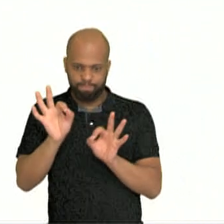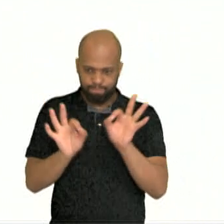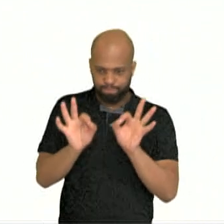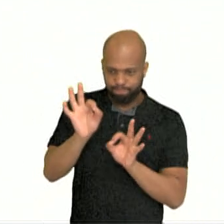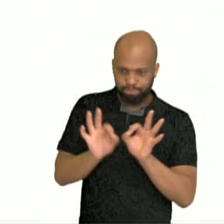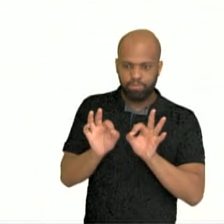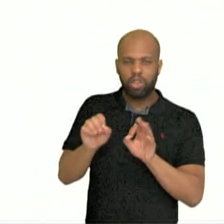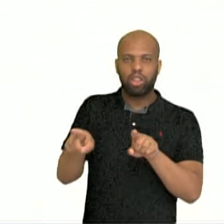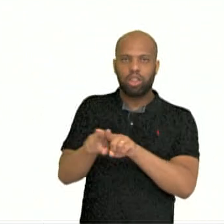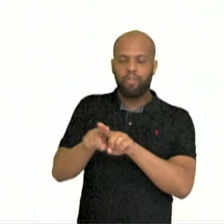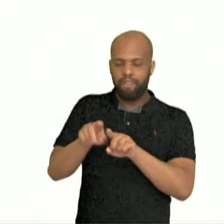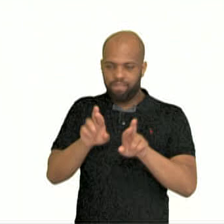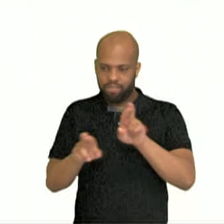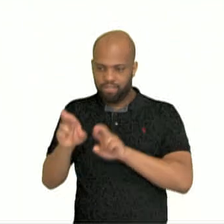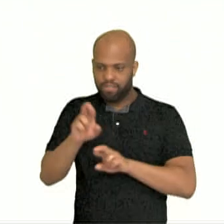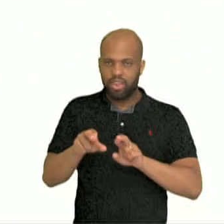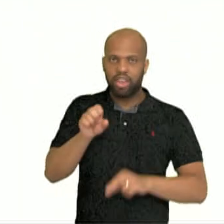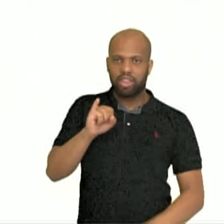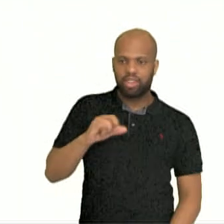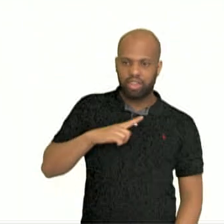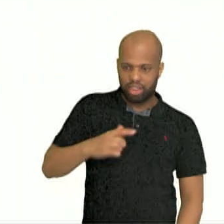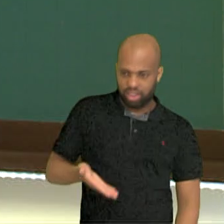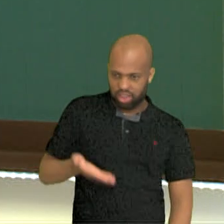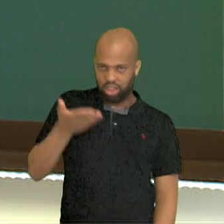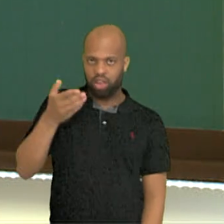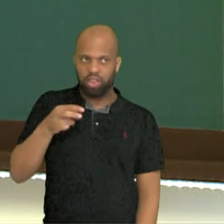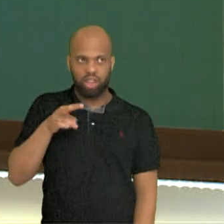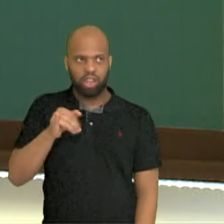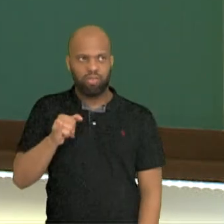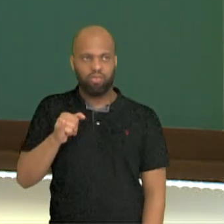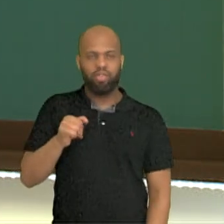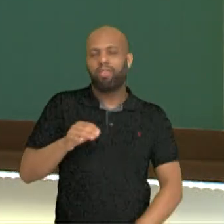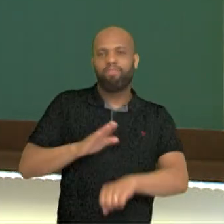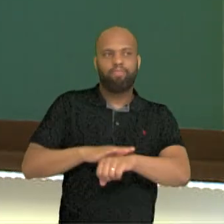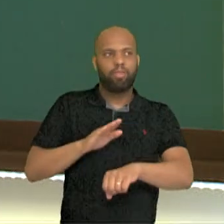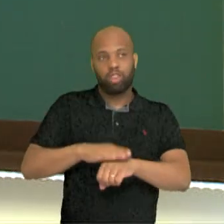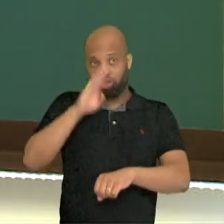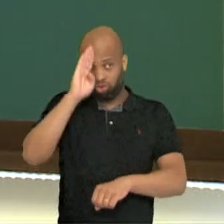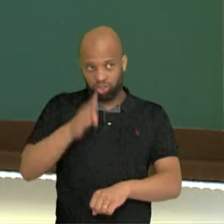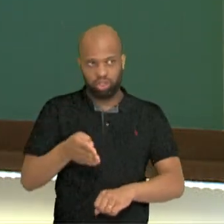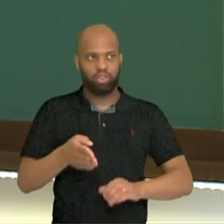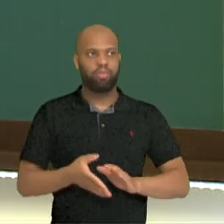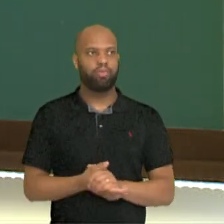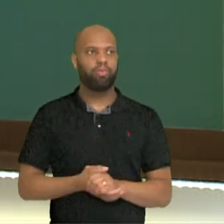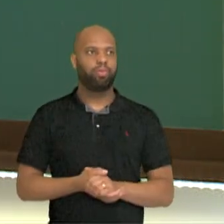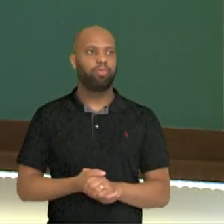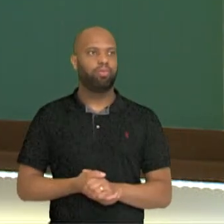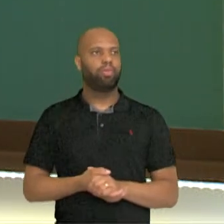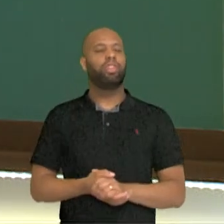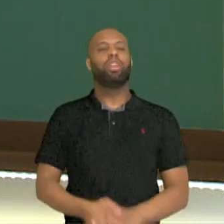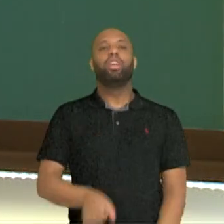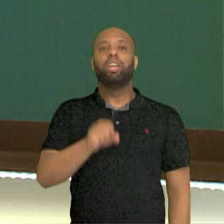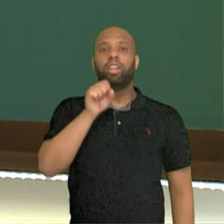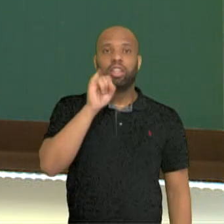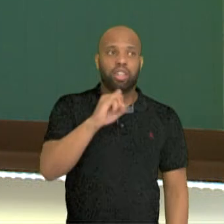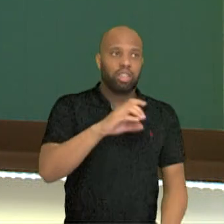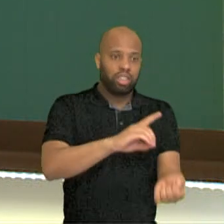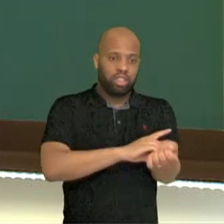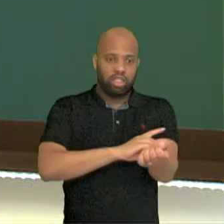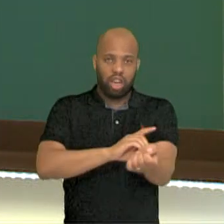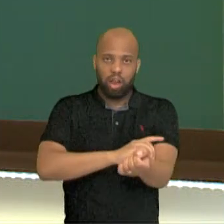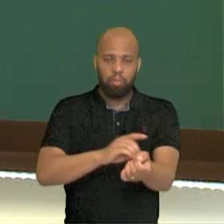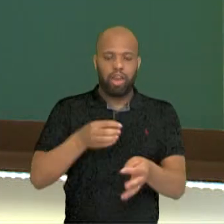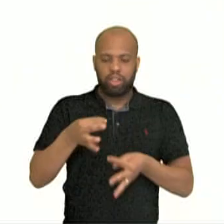monitorização dessa glicose. Glicose alta, já vai aplicar a insulina ali. Se o diabetes não